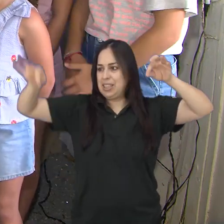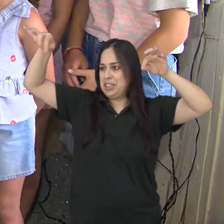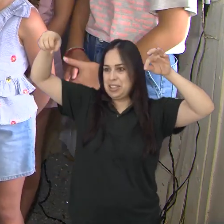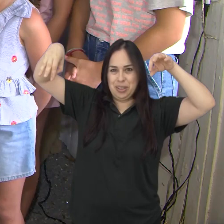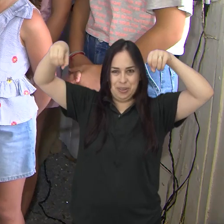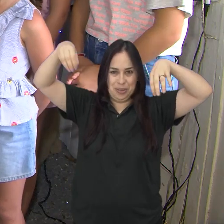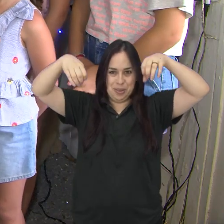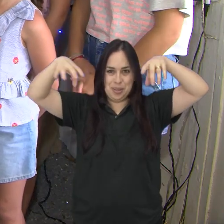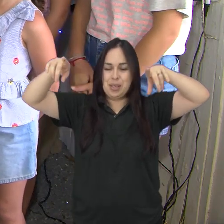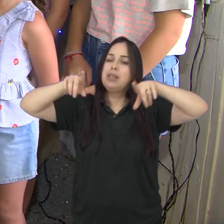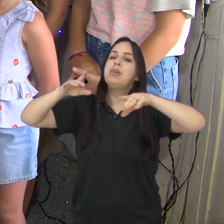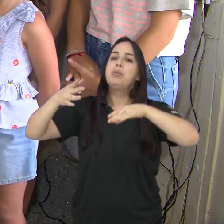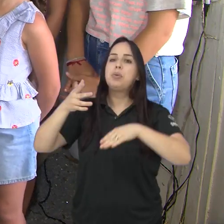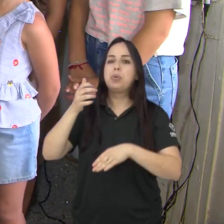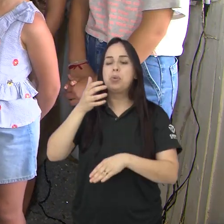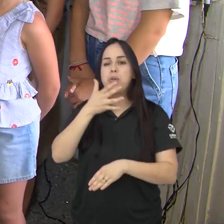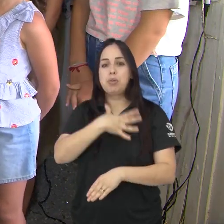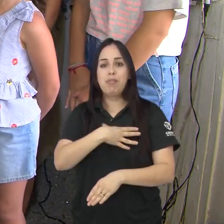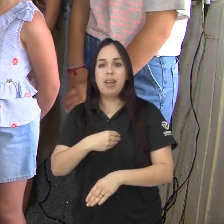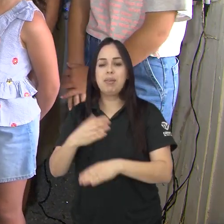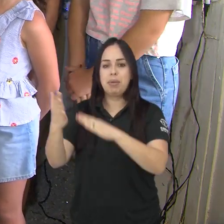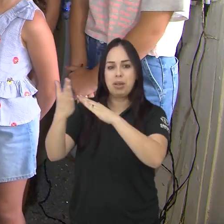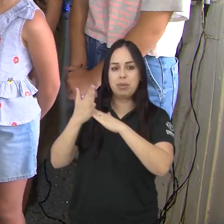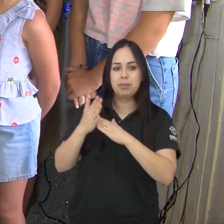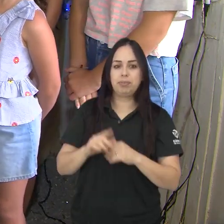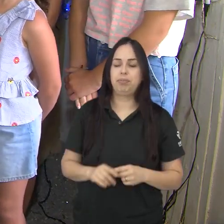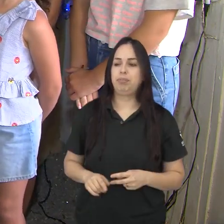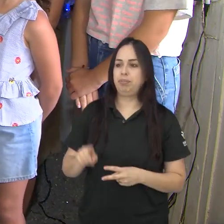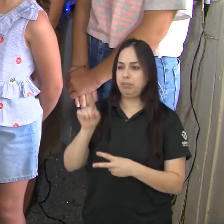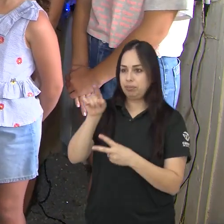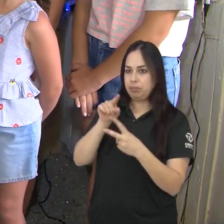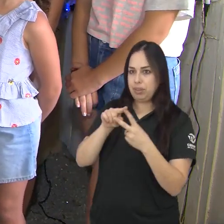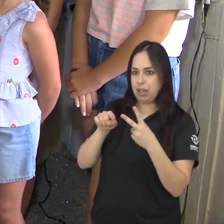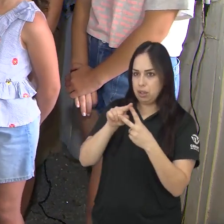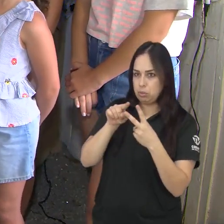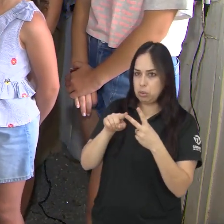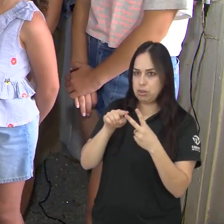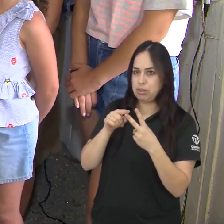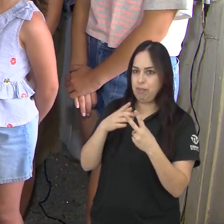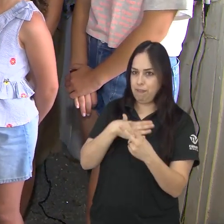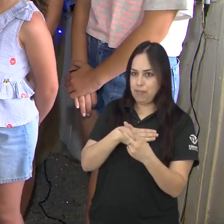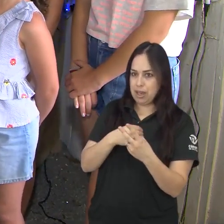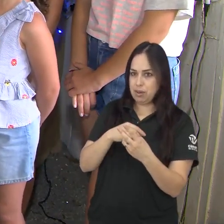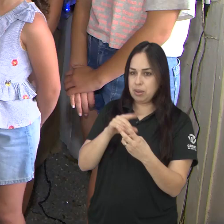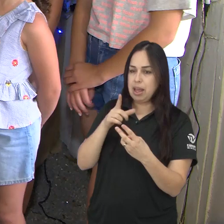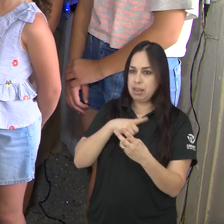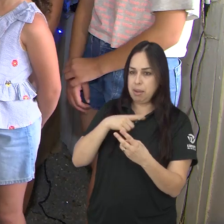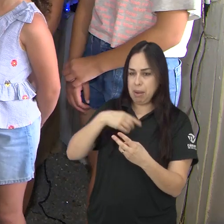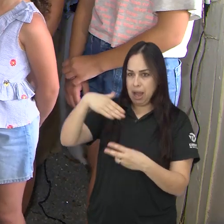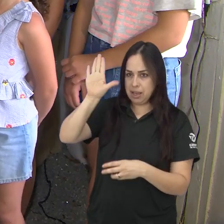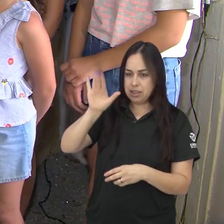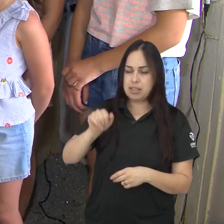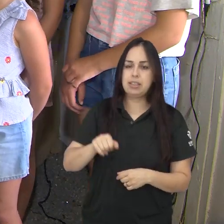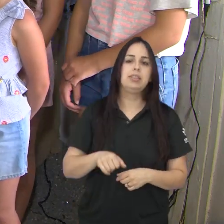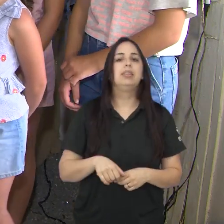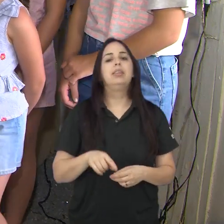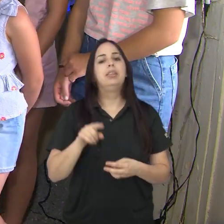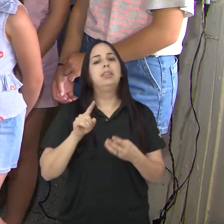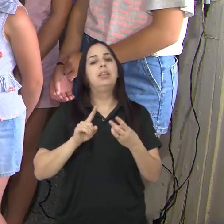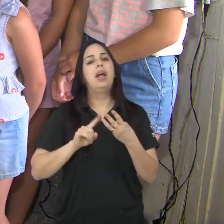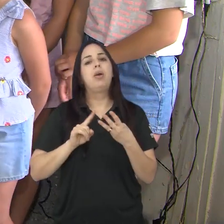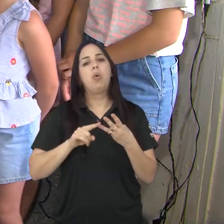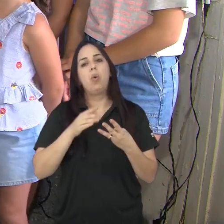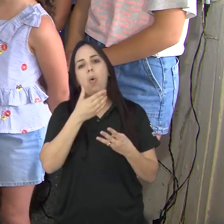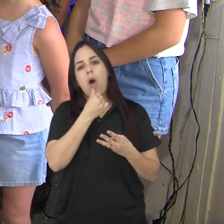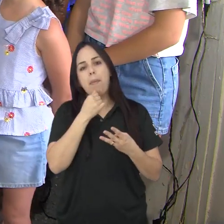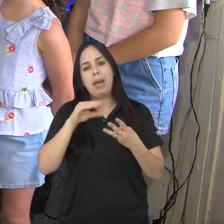colocam. Muito legal, envolve a família toda, né? Família toda. A senhora tem essas duas filhas, né? E tem mais filhos, mais netos? Tenho o